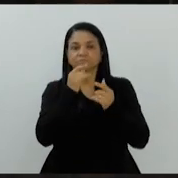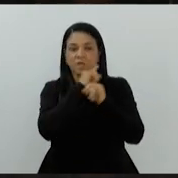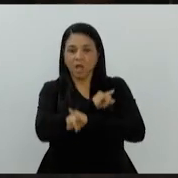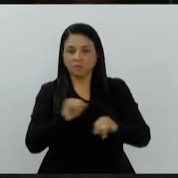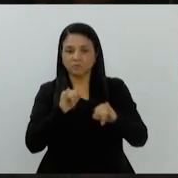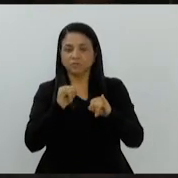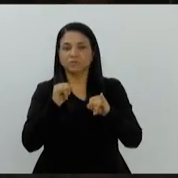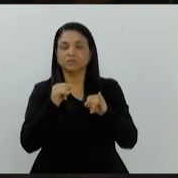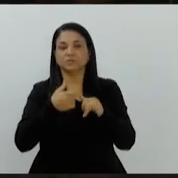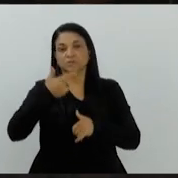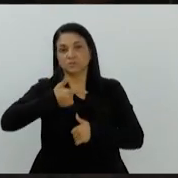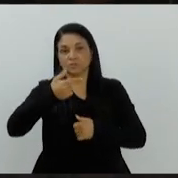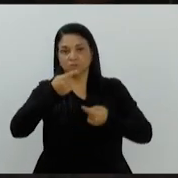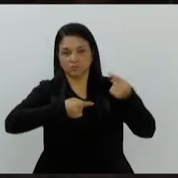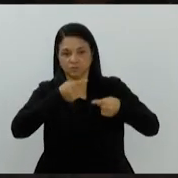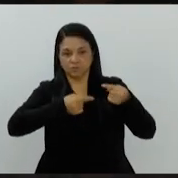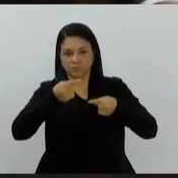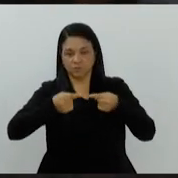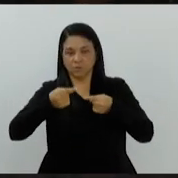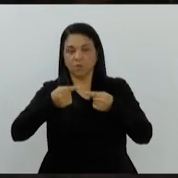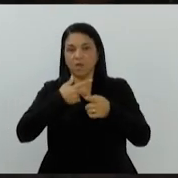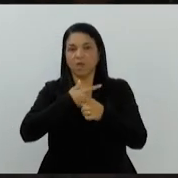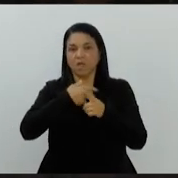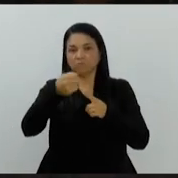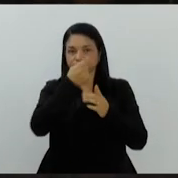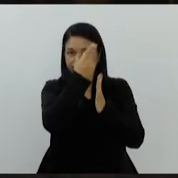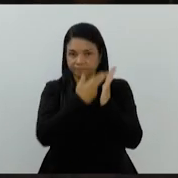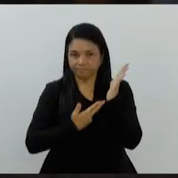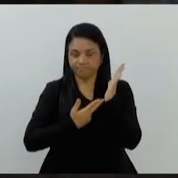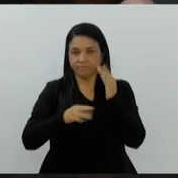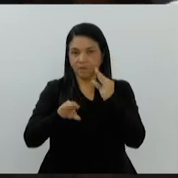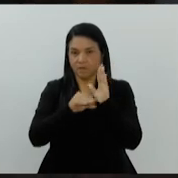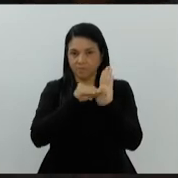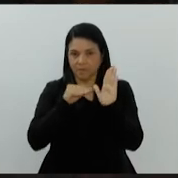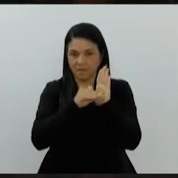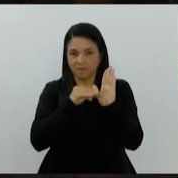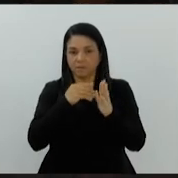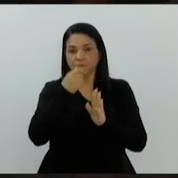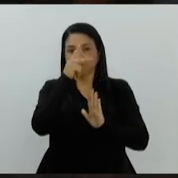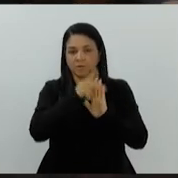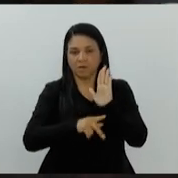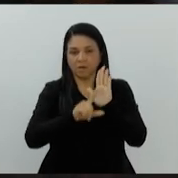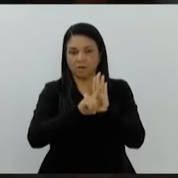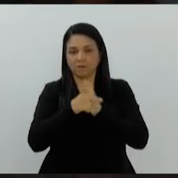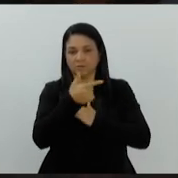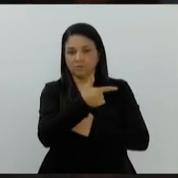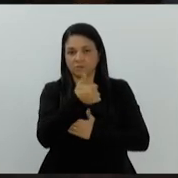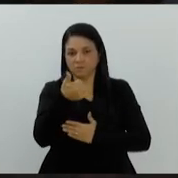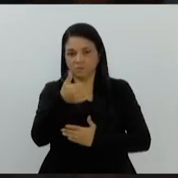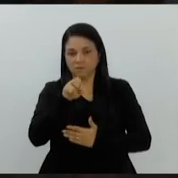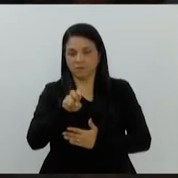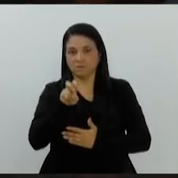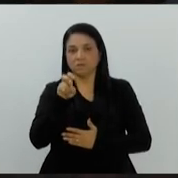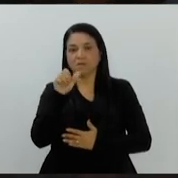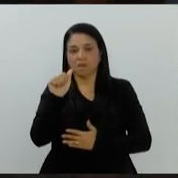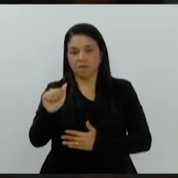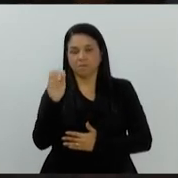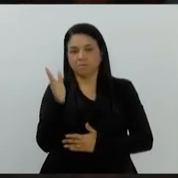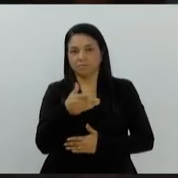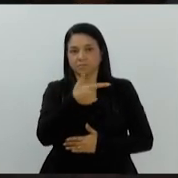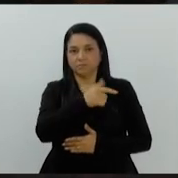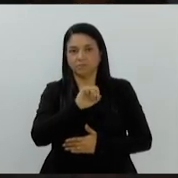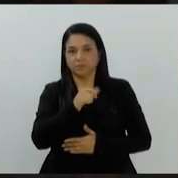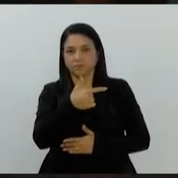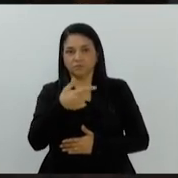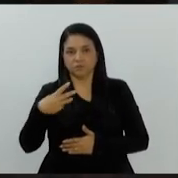tramitação ordinária, em segunda discussão, redação do vencido, assim emendada. Projeto de lei número 215-A de 2023, de autoria